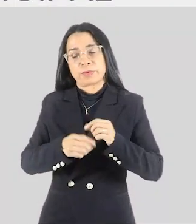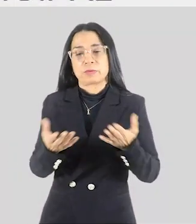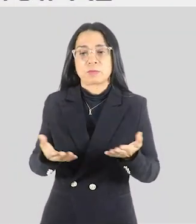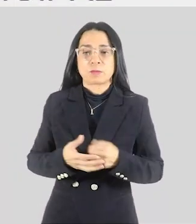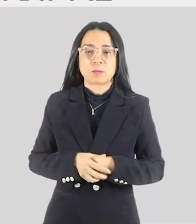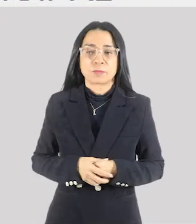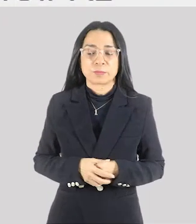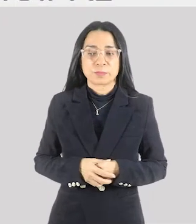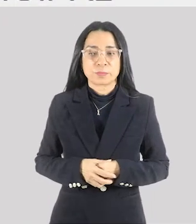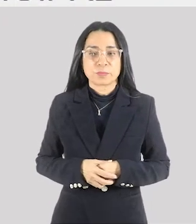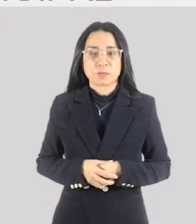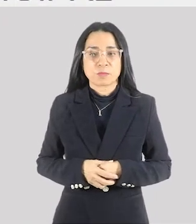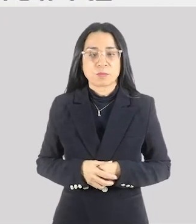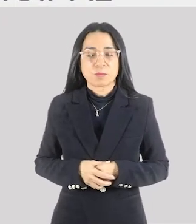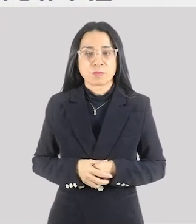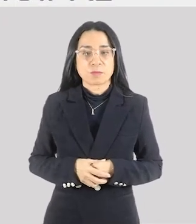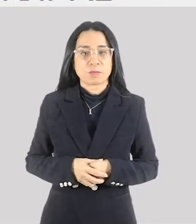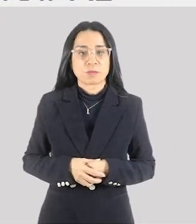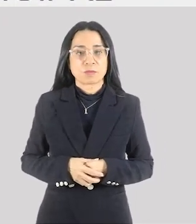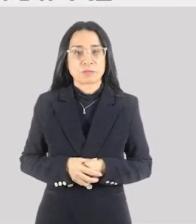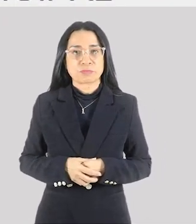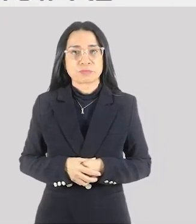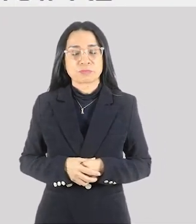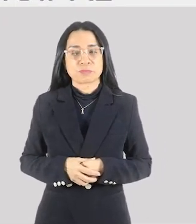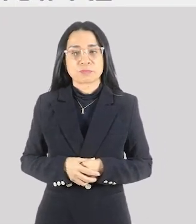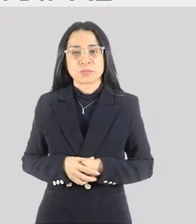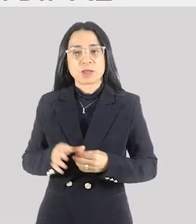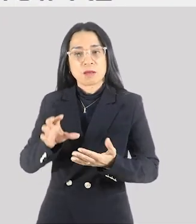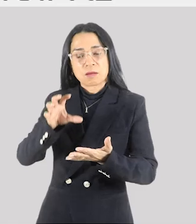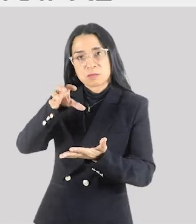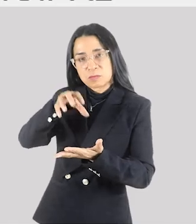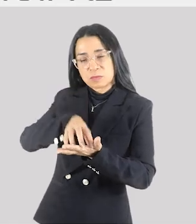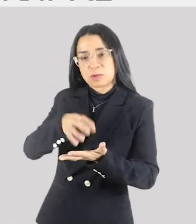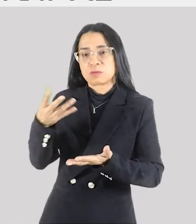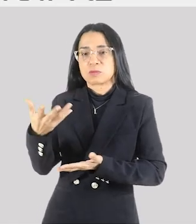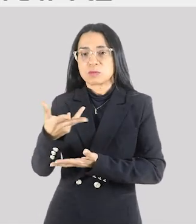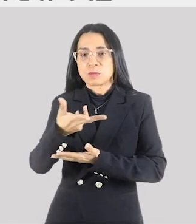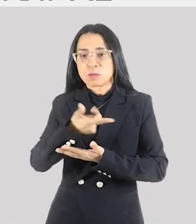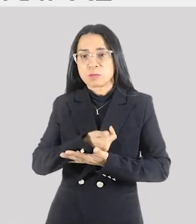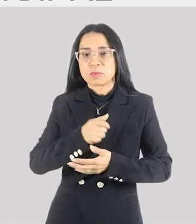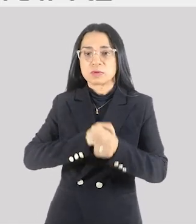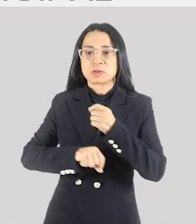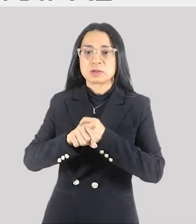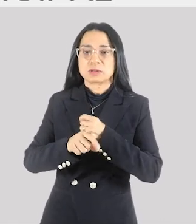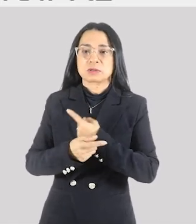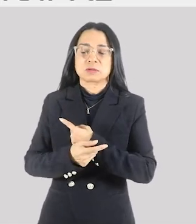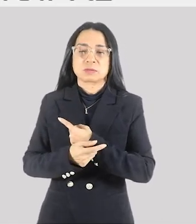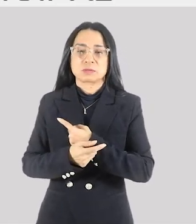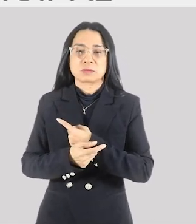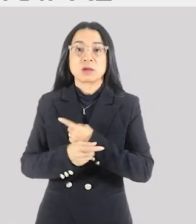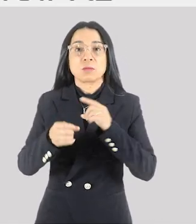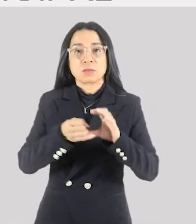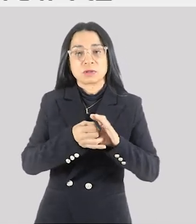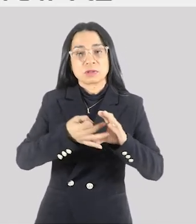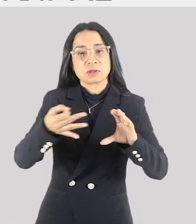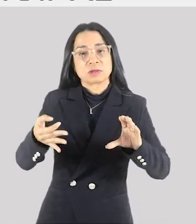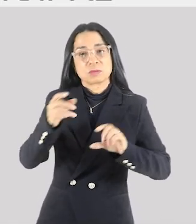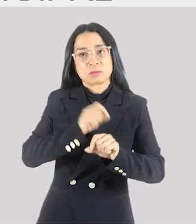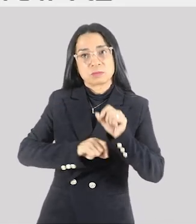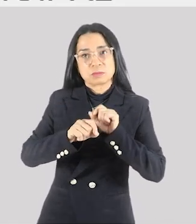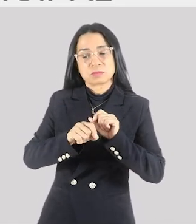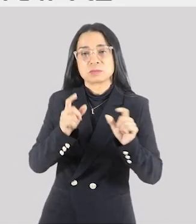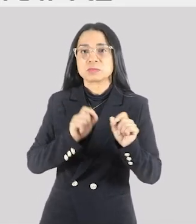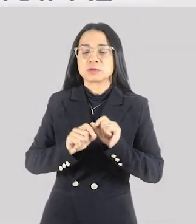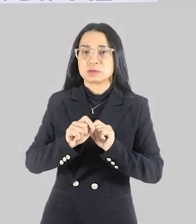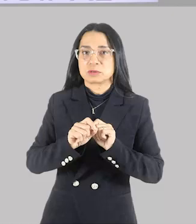Centros de competência generalizados. Essa é uma das características dos órgãos. Como eu já expliquei, há